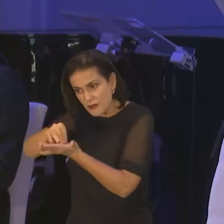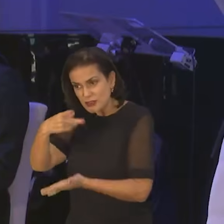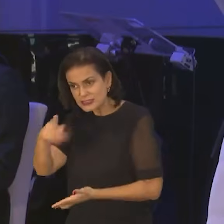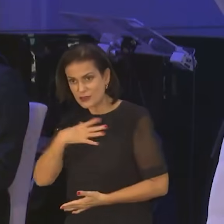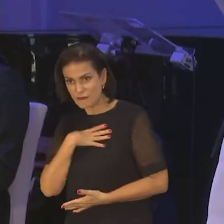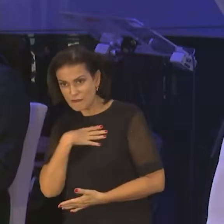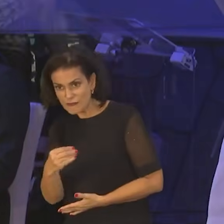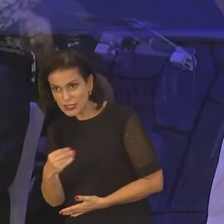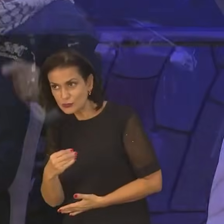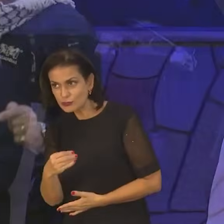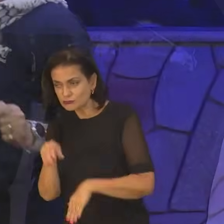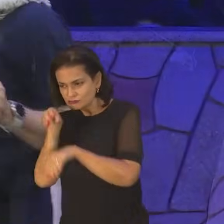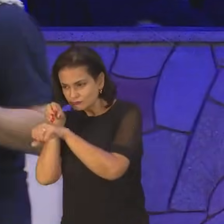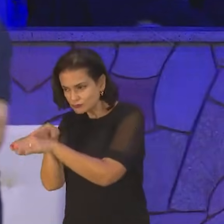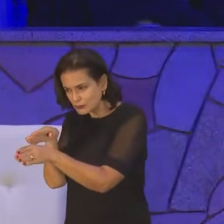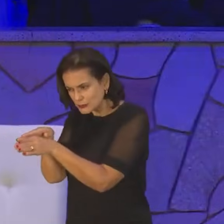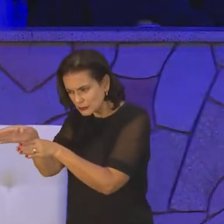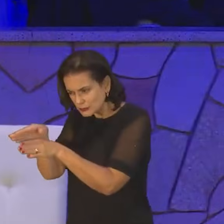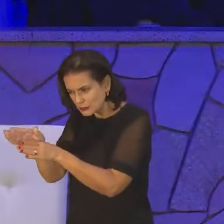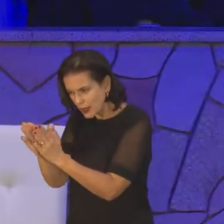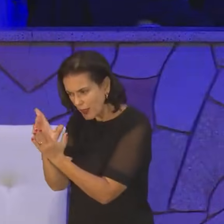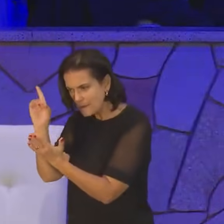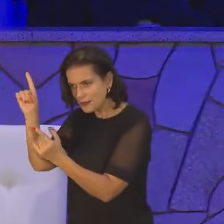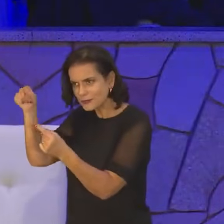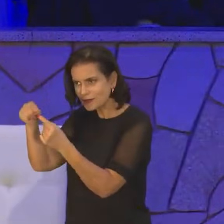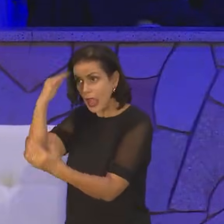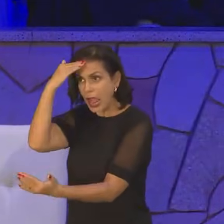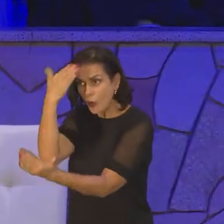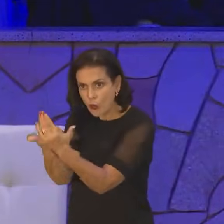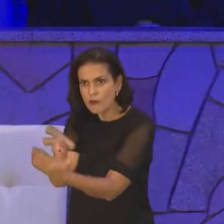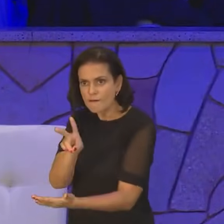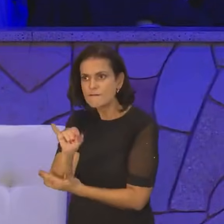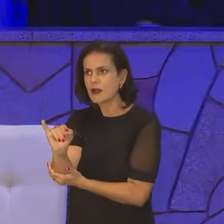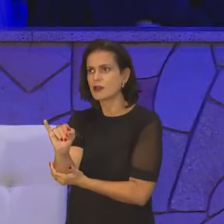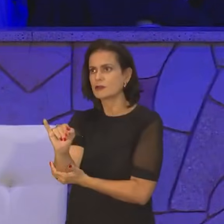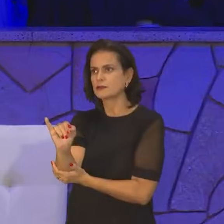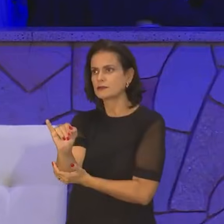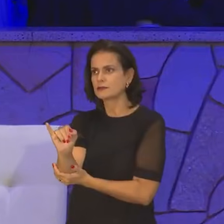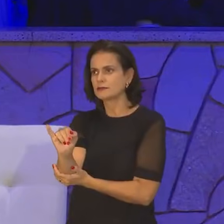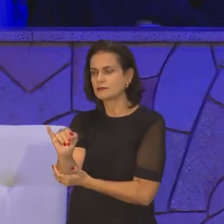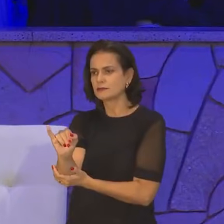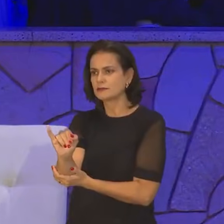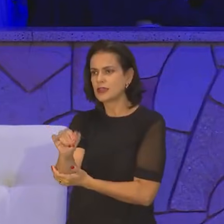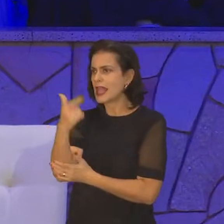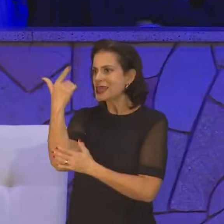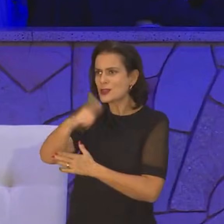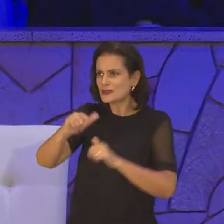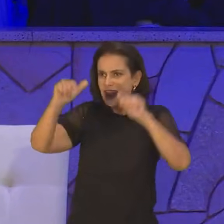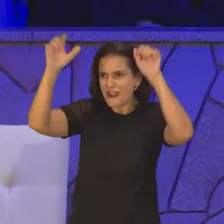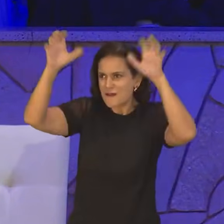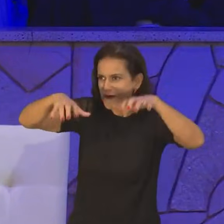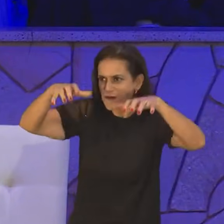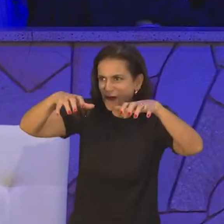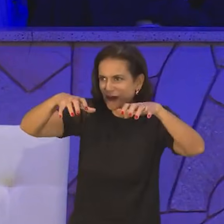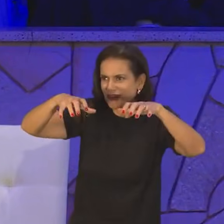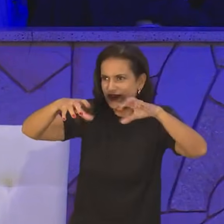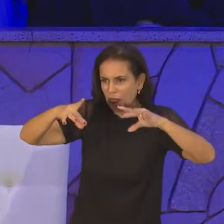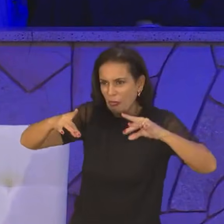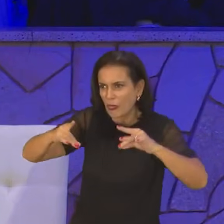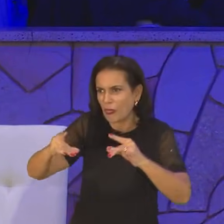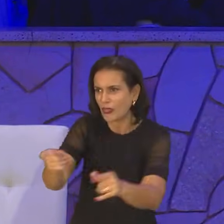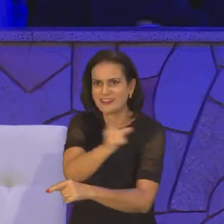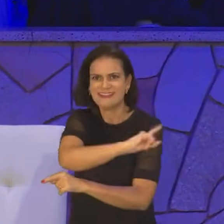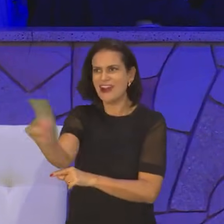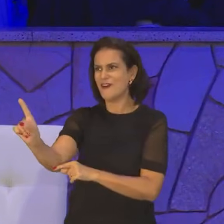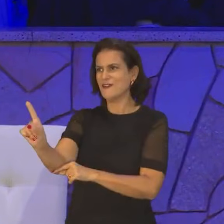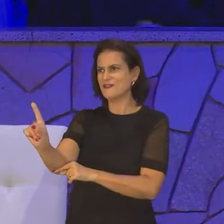filho, da sua criança, desde quando ele nasce, acredita que não haverá uma tempestade no mundo que pode